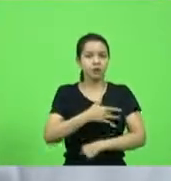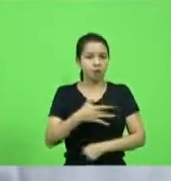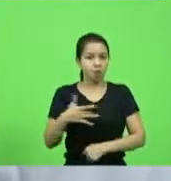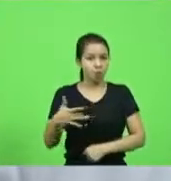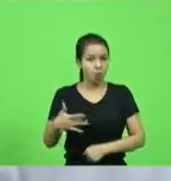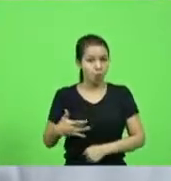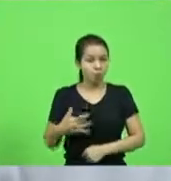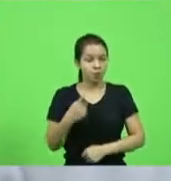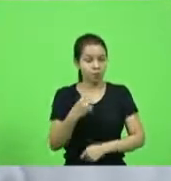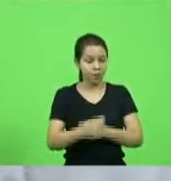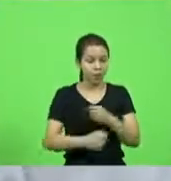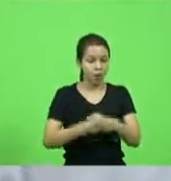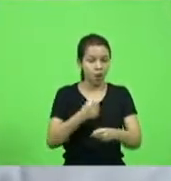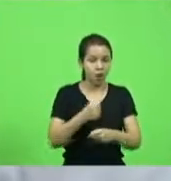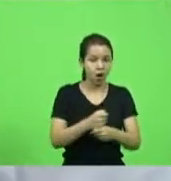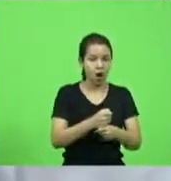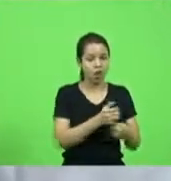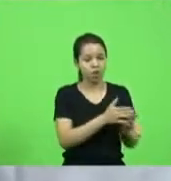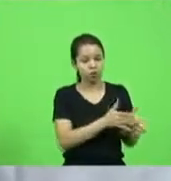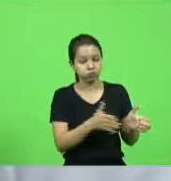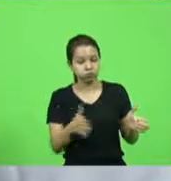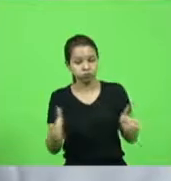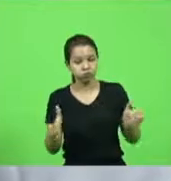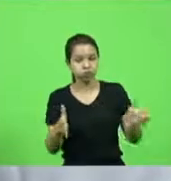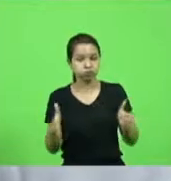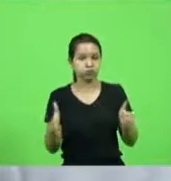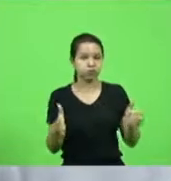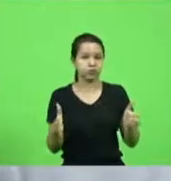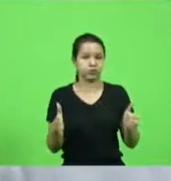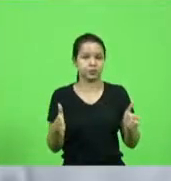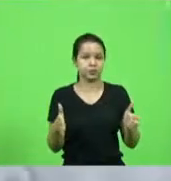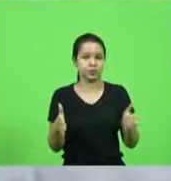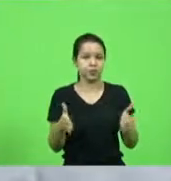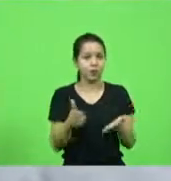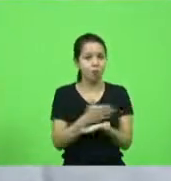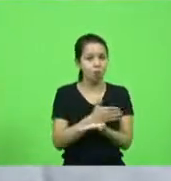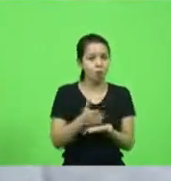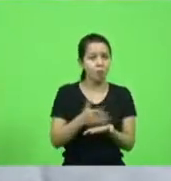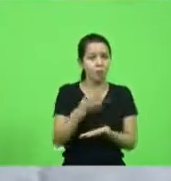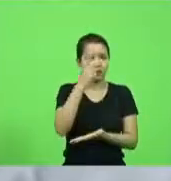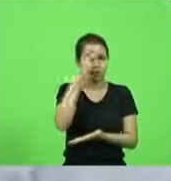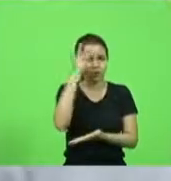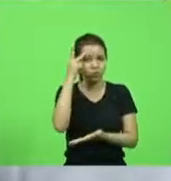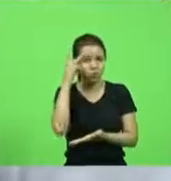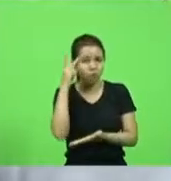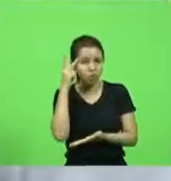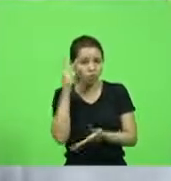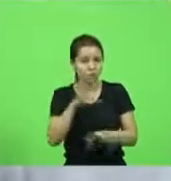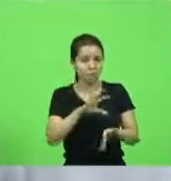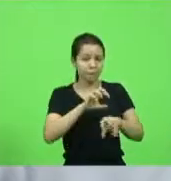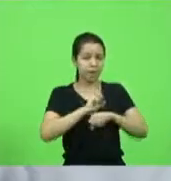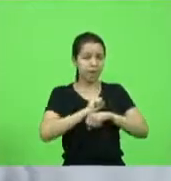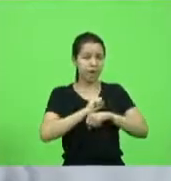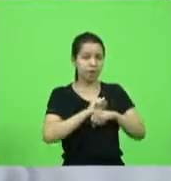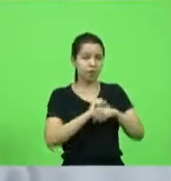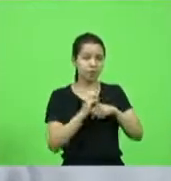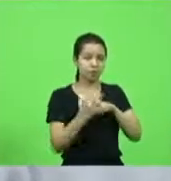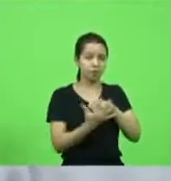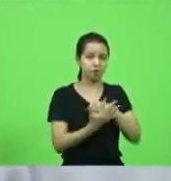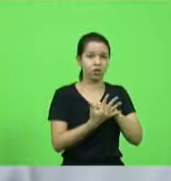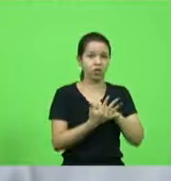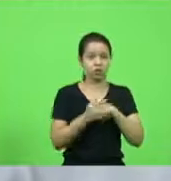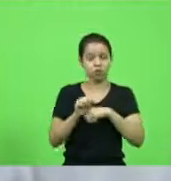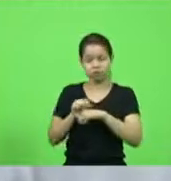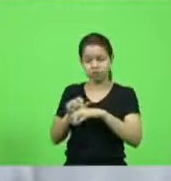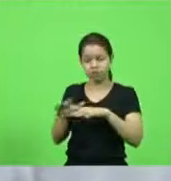São pessoas, muitas vezes, que nós não conhecemos. Algumas que levaram o vírus para familiares, cujos